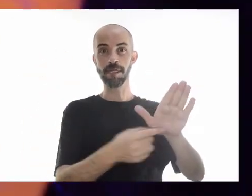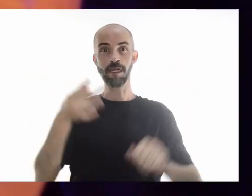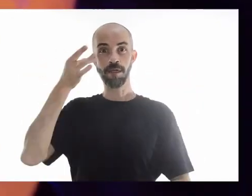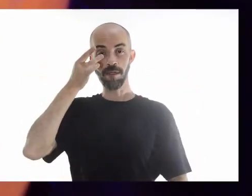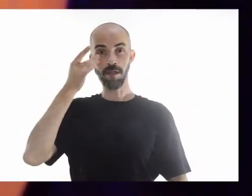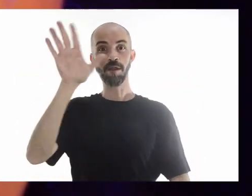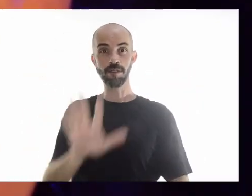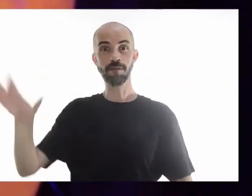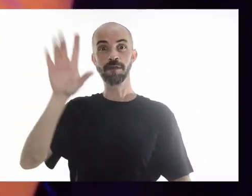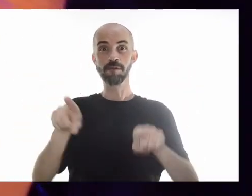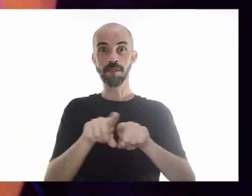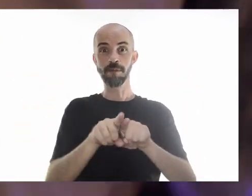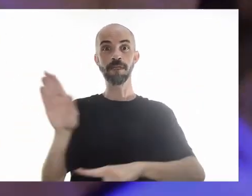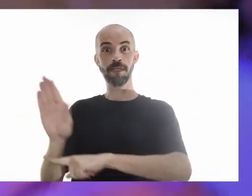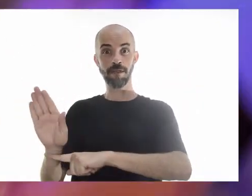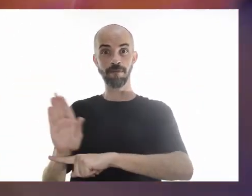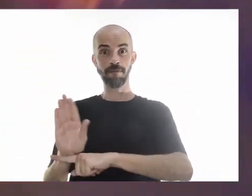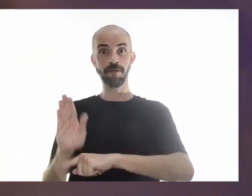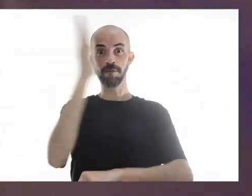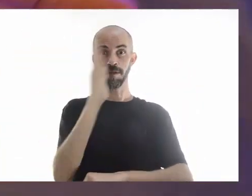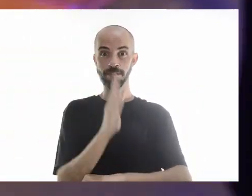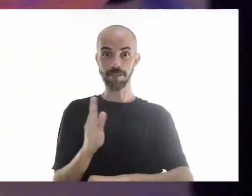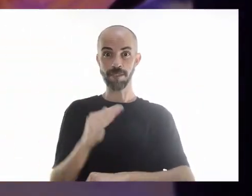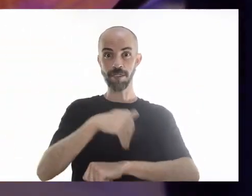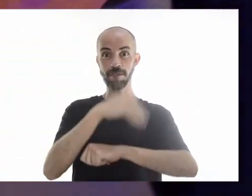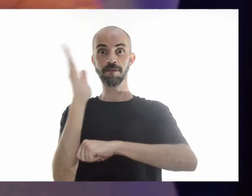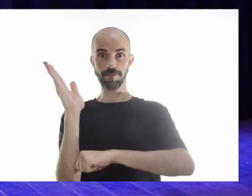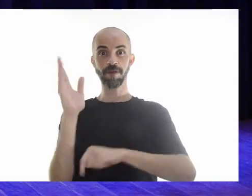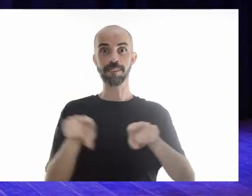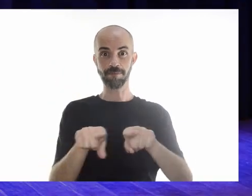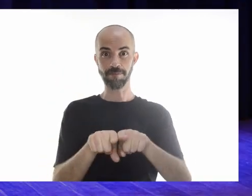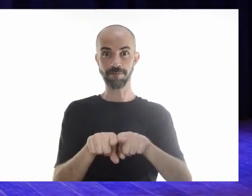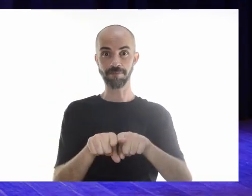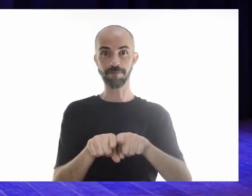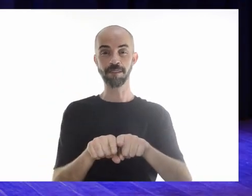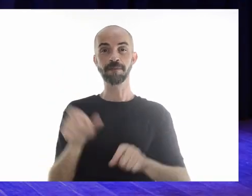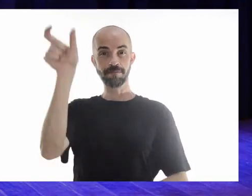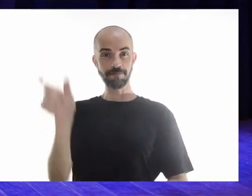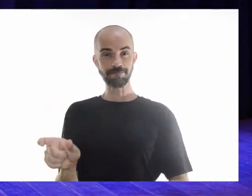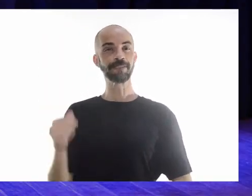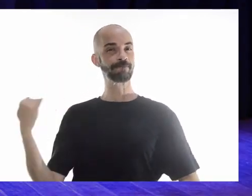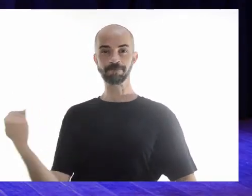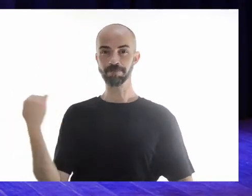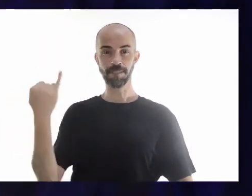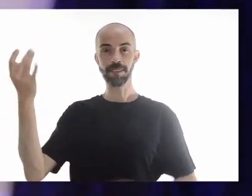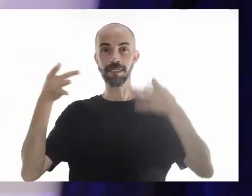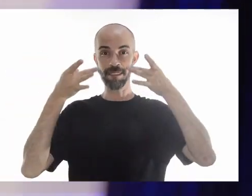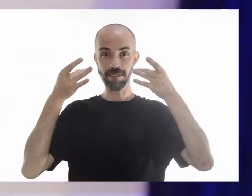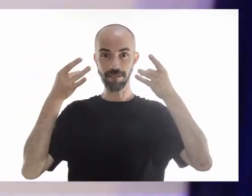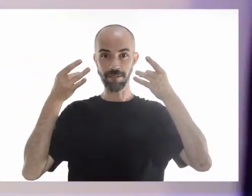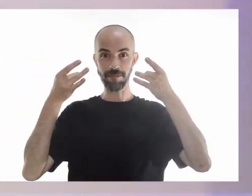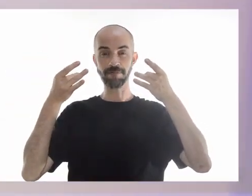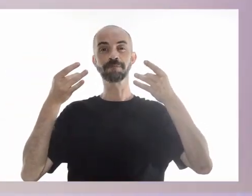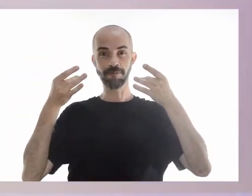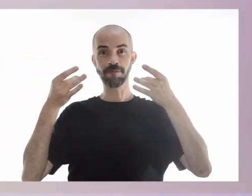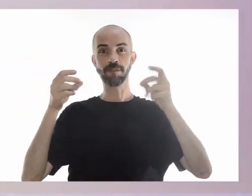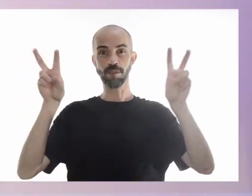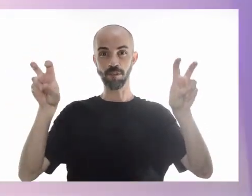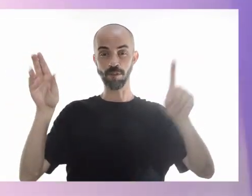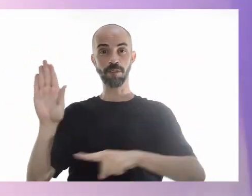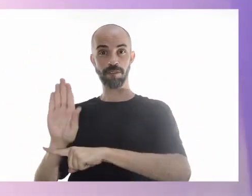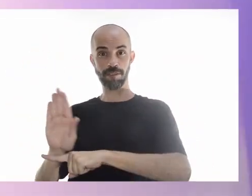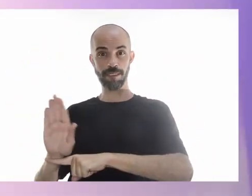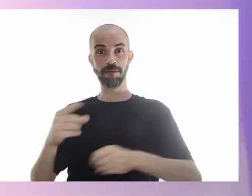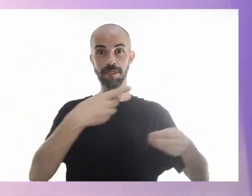para apresentações ao vivo, o espaço também exibe filmes nacionais e internacionais. Uma das figuras mais importantes para o teatro e